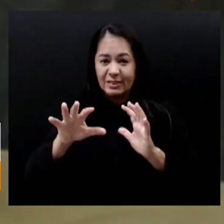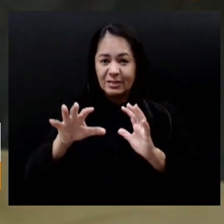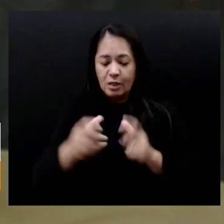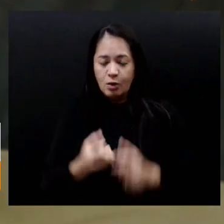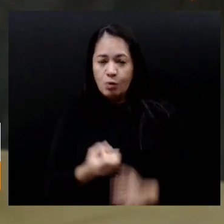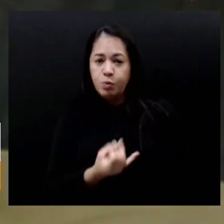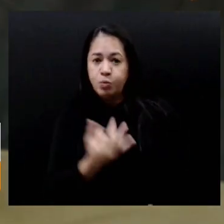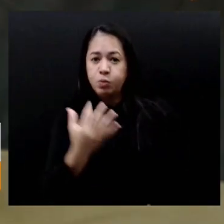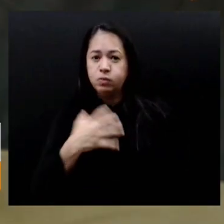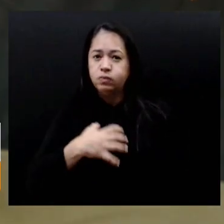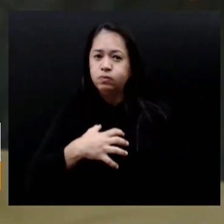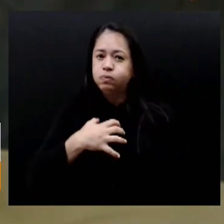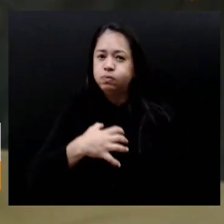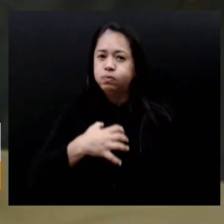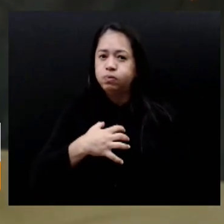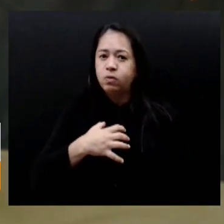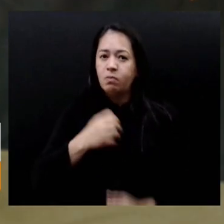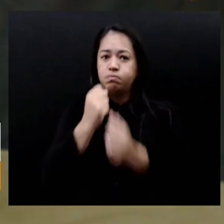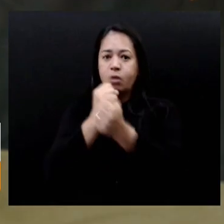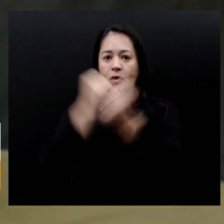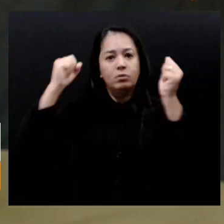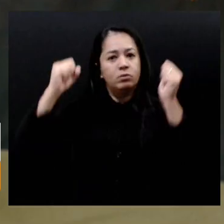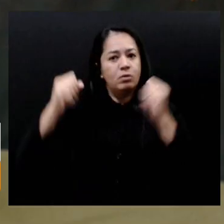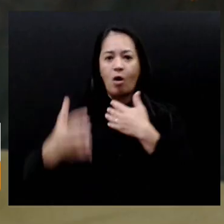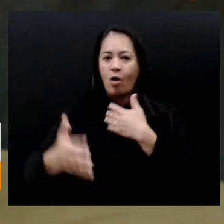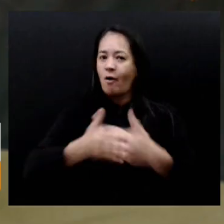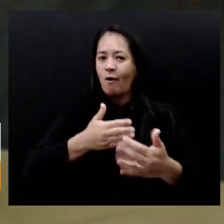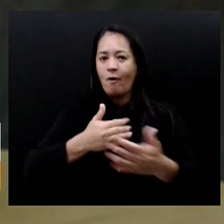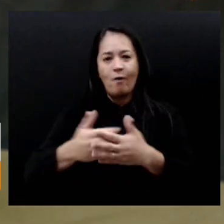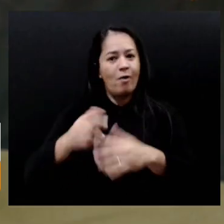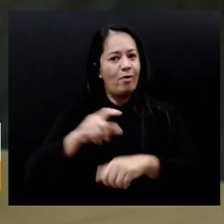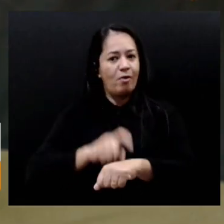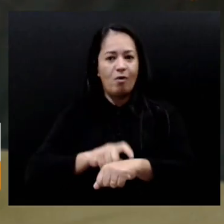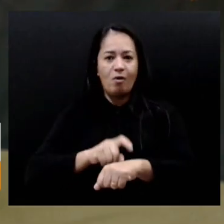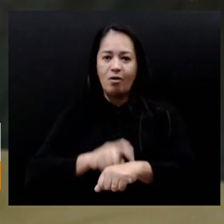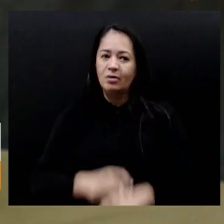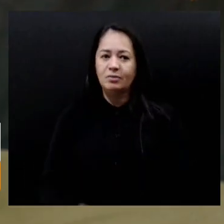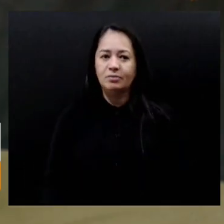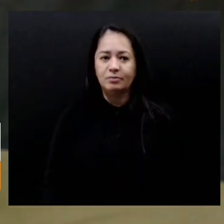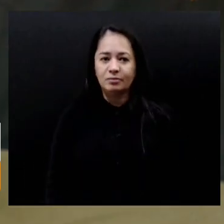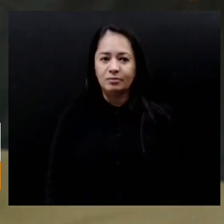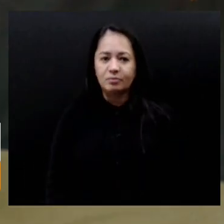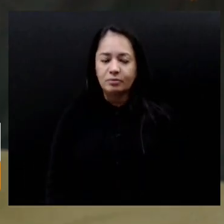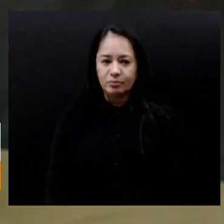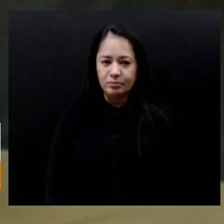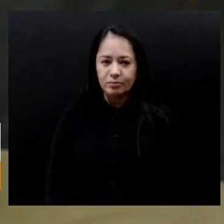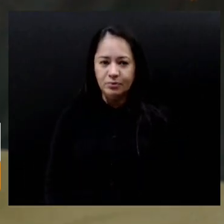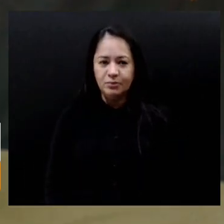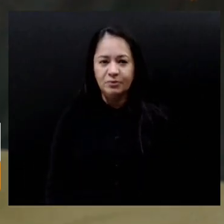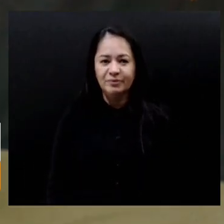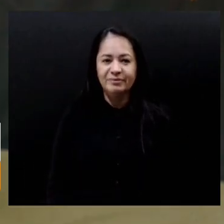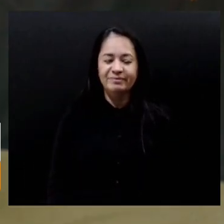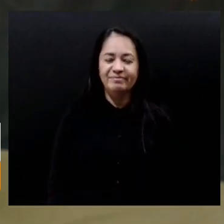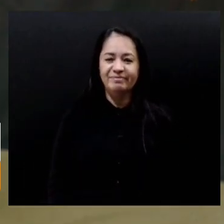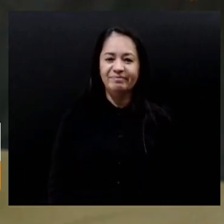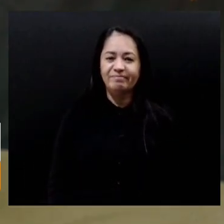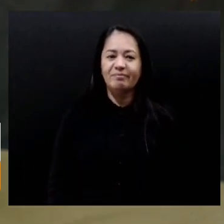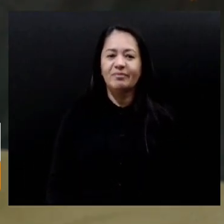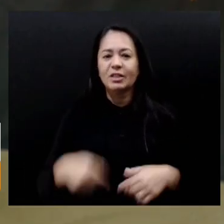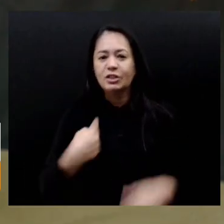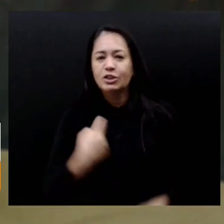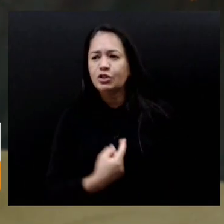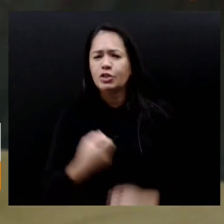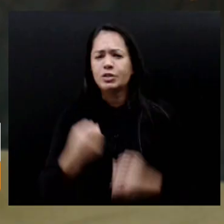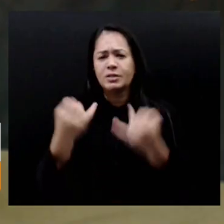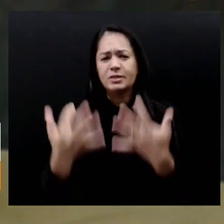vai estourar em algum momento, né, a doutora, o doutora. E quando a gente fala de rede